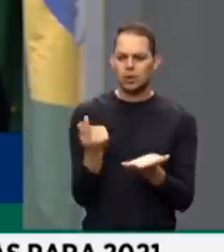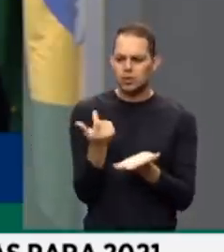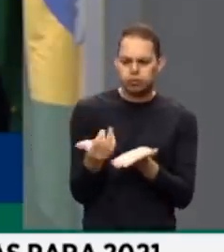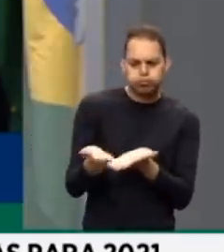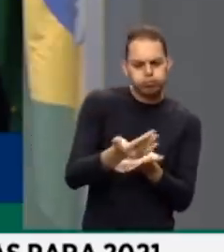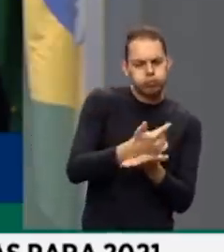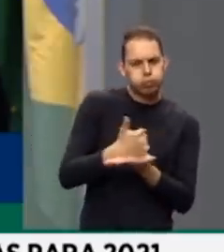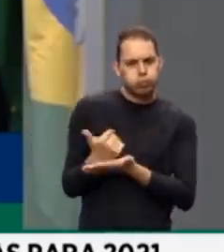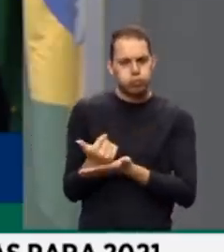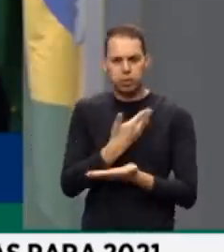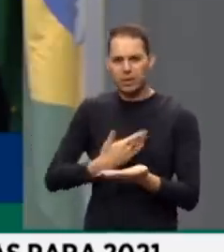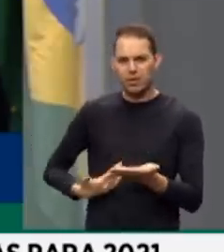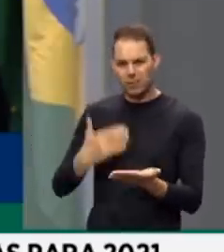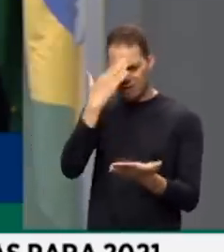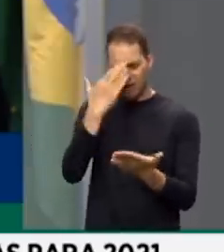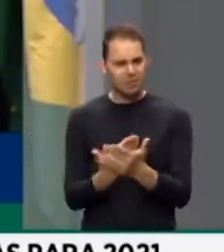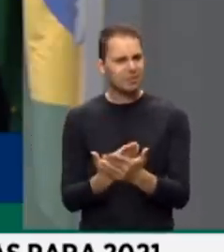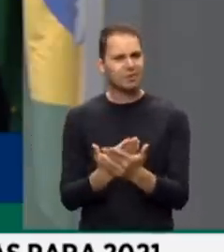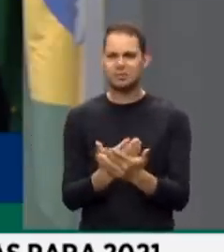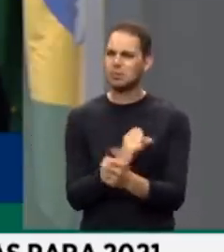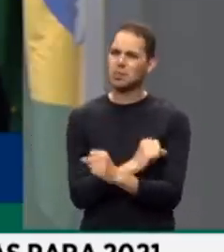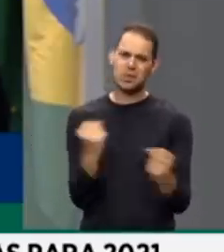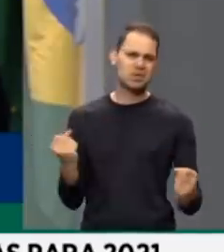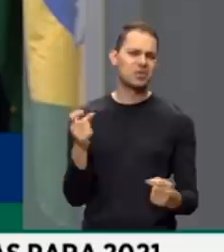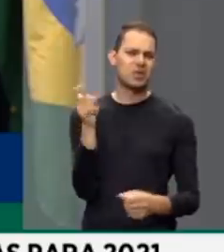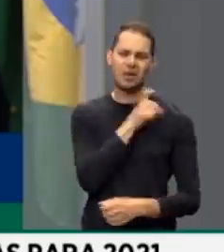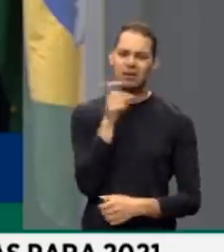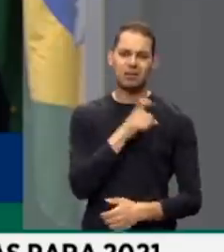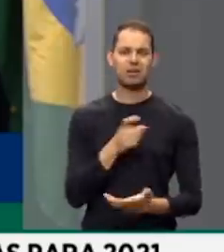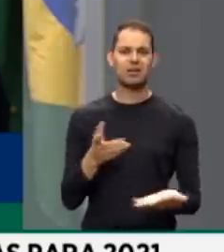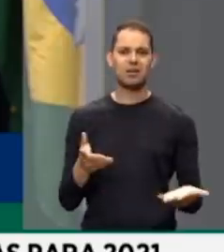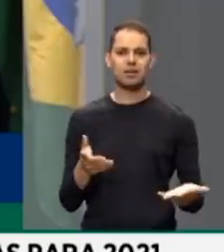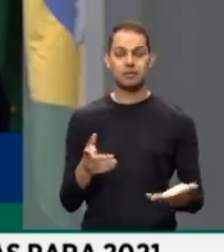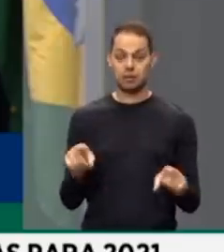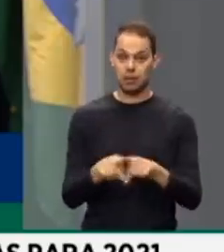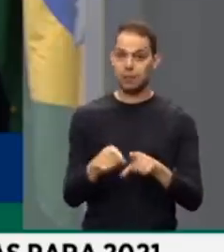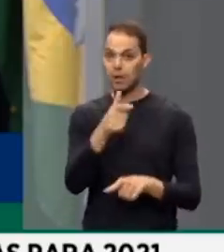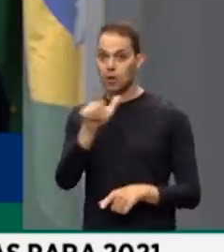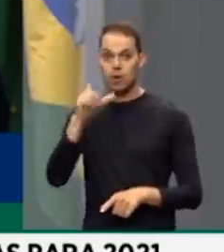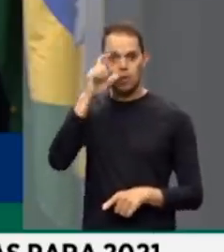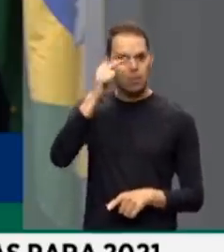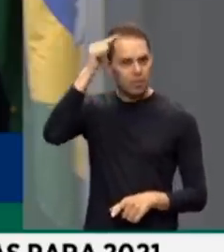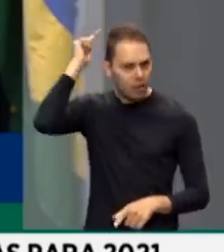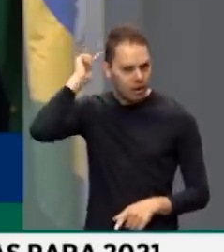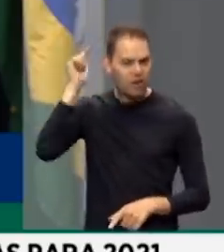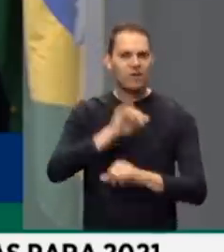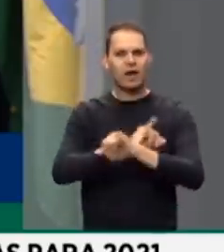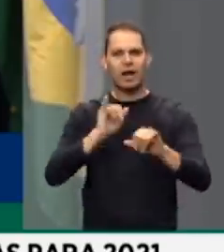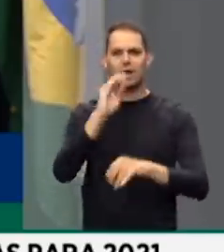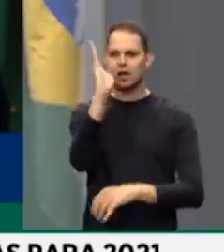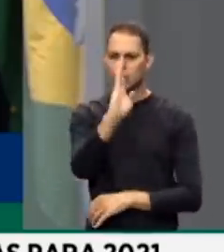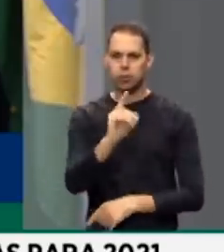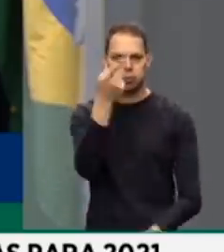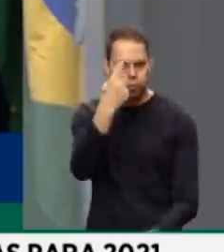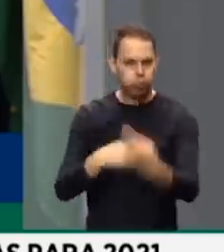está trabalhando não existe. E mais do que isso, o ministro Paulo Guedes adora dizer que o Brasil vai surpreender.